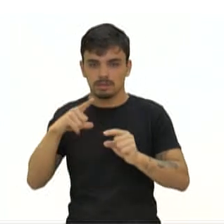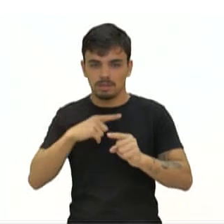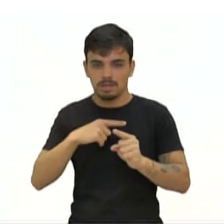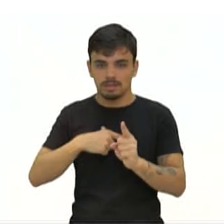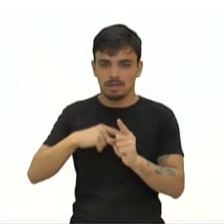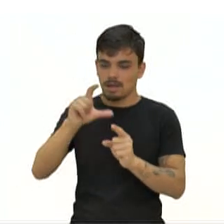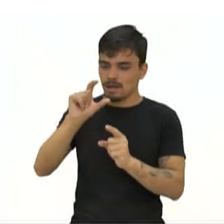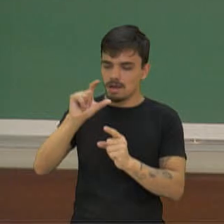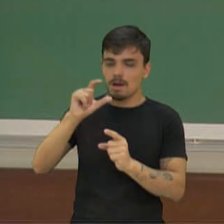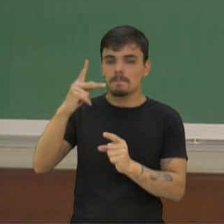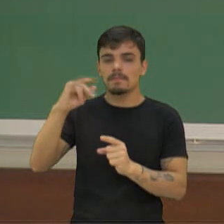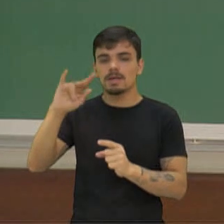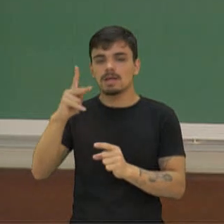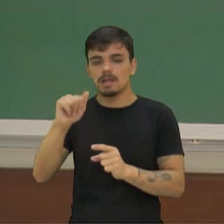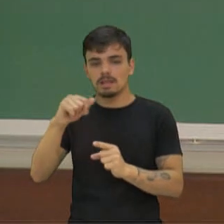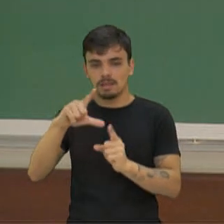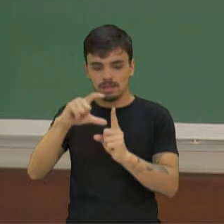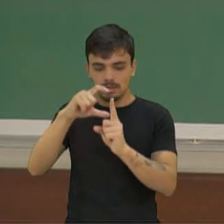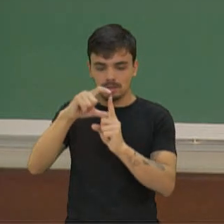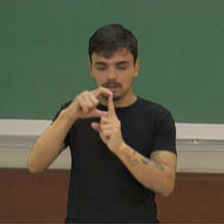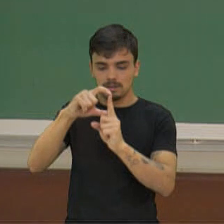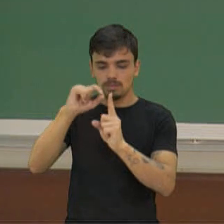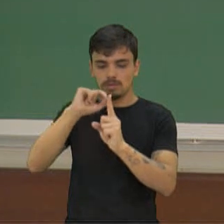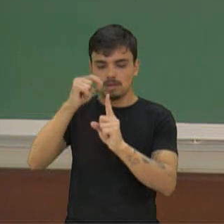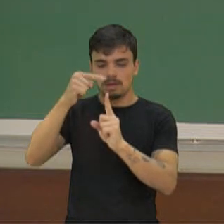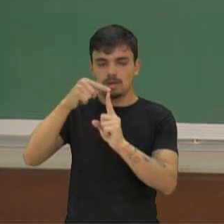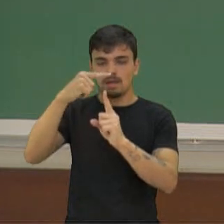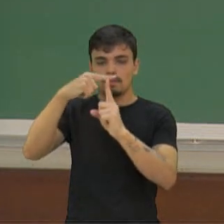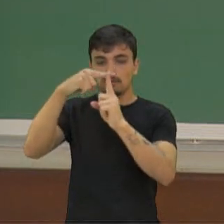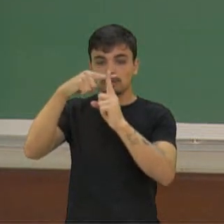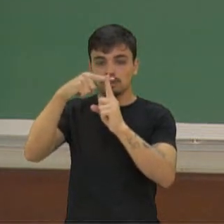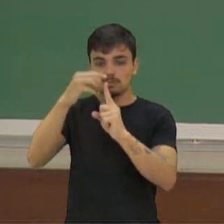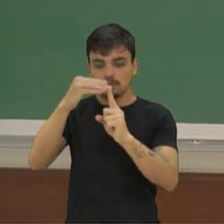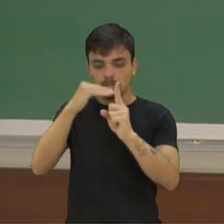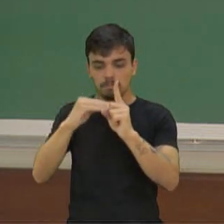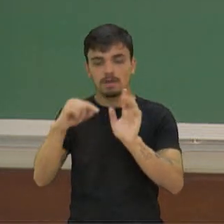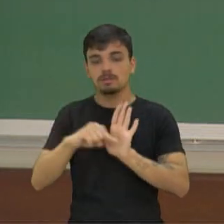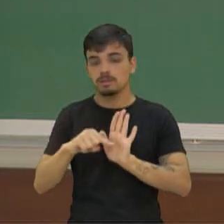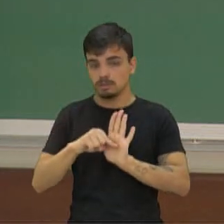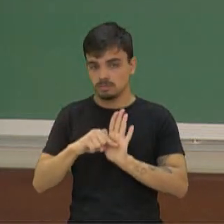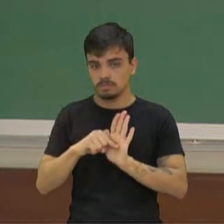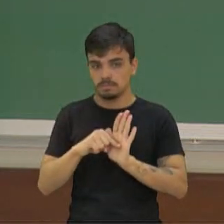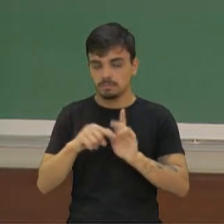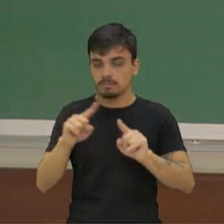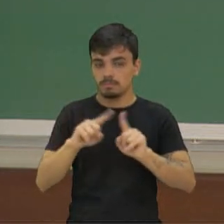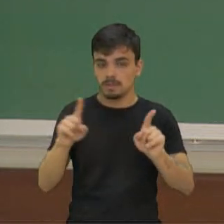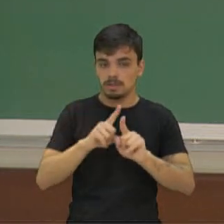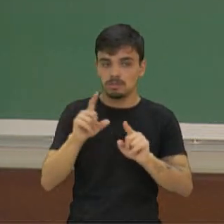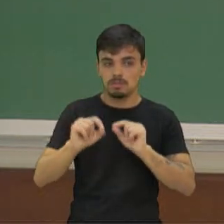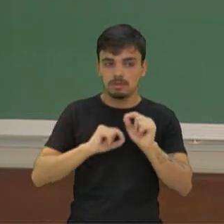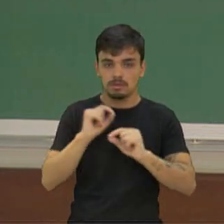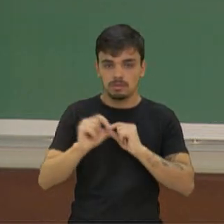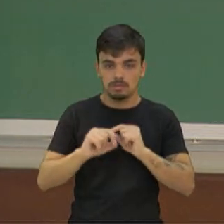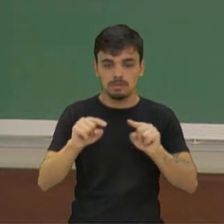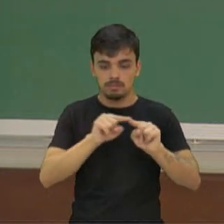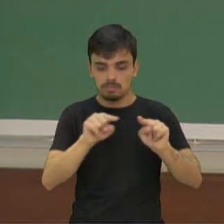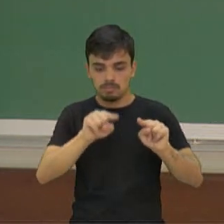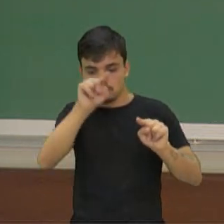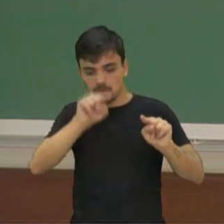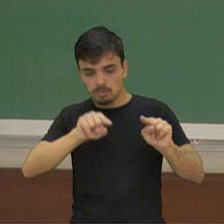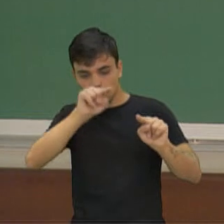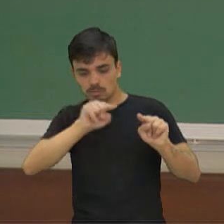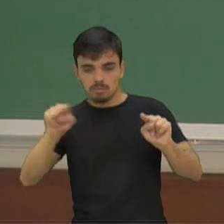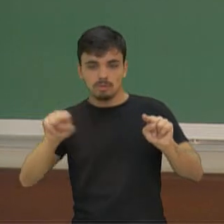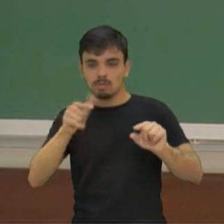e negativo da pilha. Mas os resistores não têm polaridade. Eles vão desenvolver polaridade conforme a bateria é ligada neles.